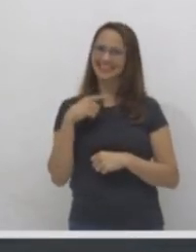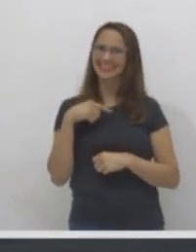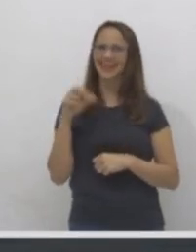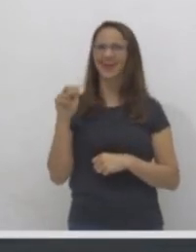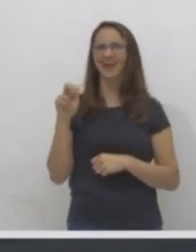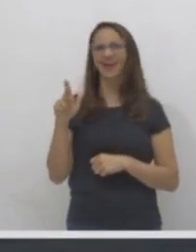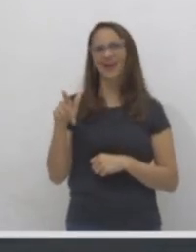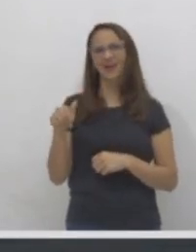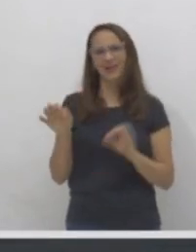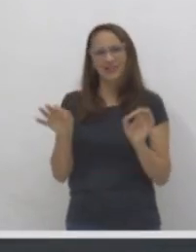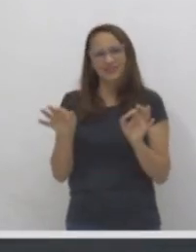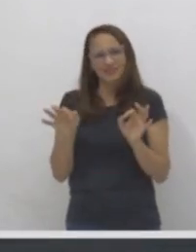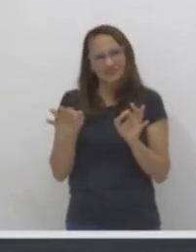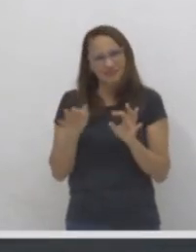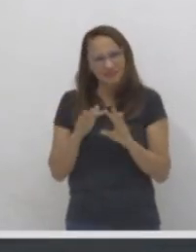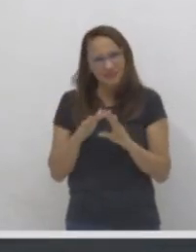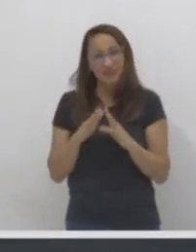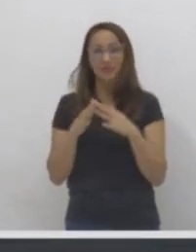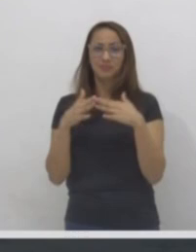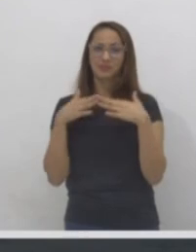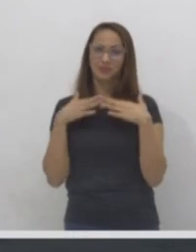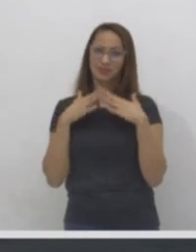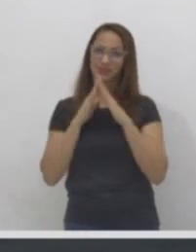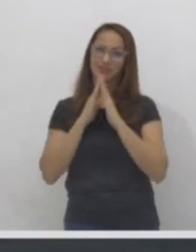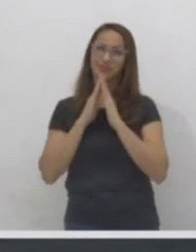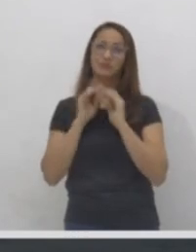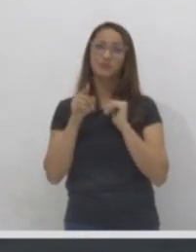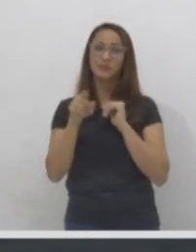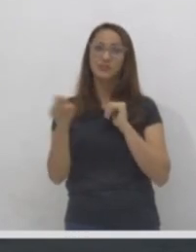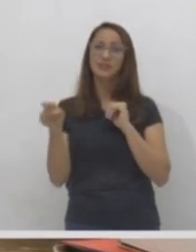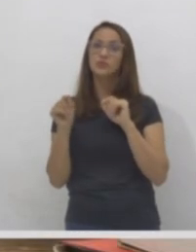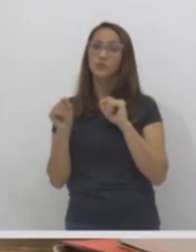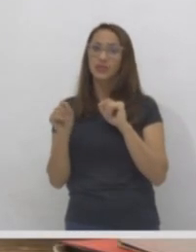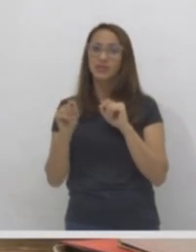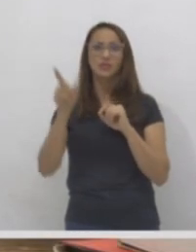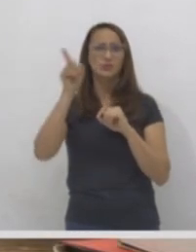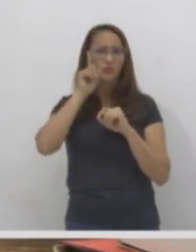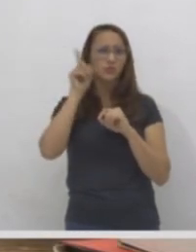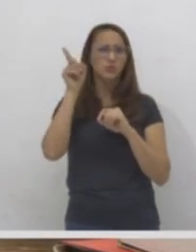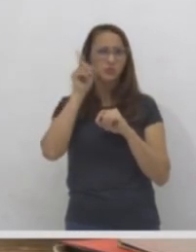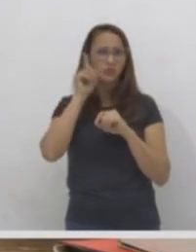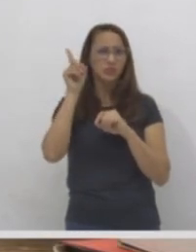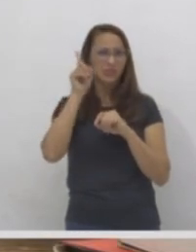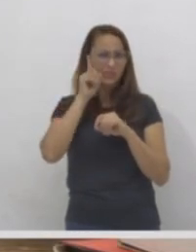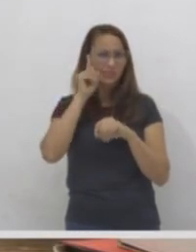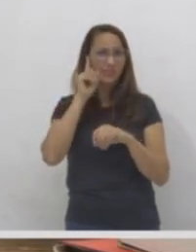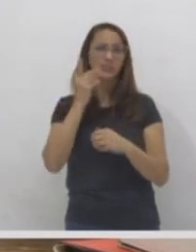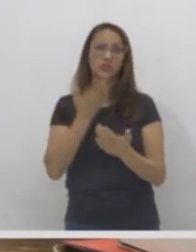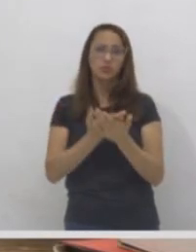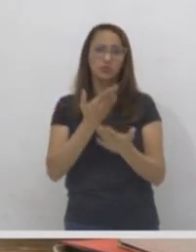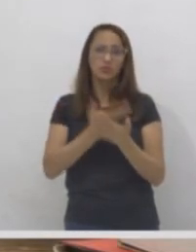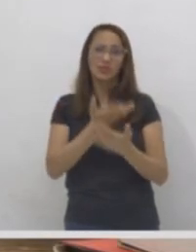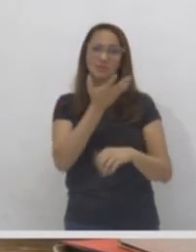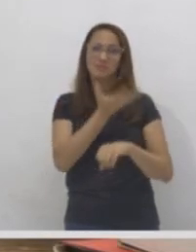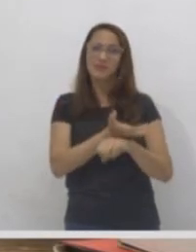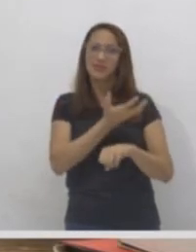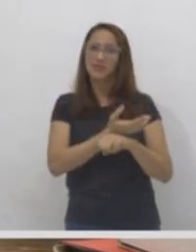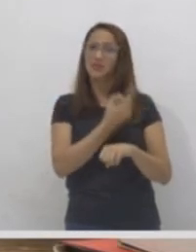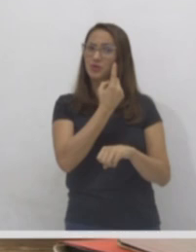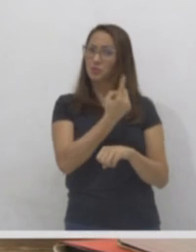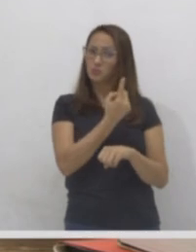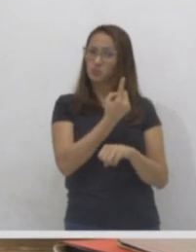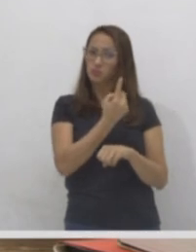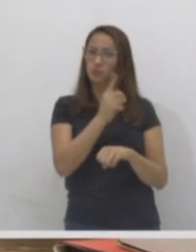terminando, mas eu continuo pedindo para vocês, estudem cada dia uma matéria. Resolva os exercícios